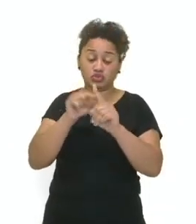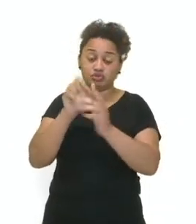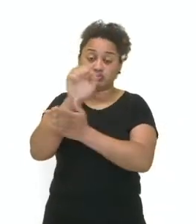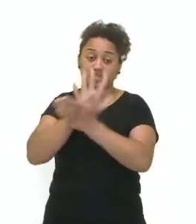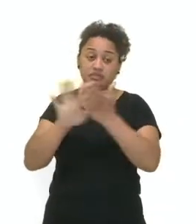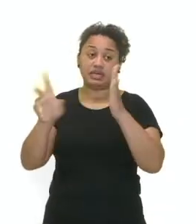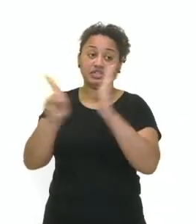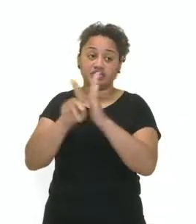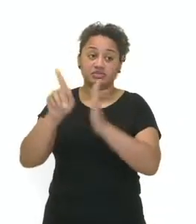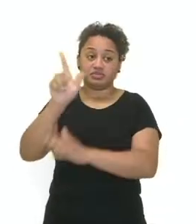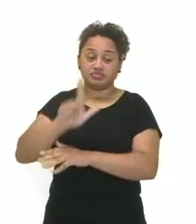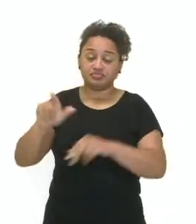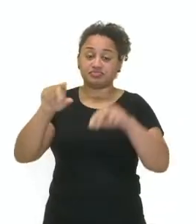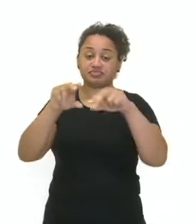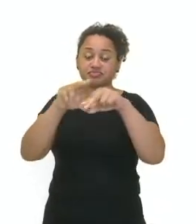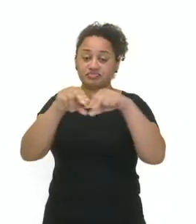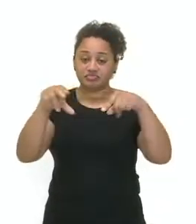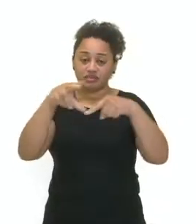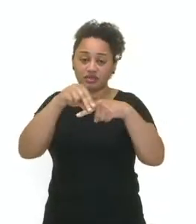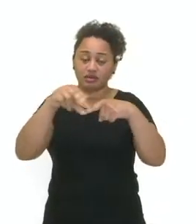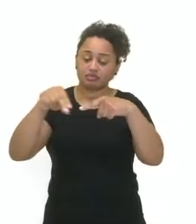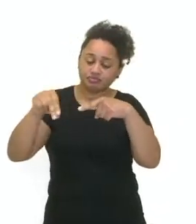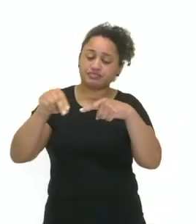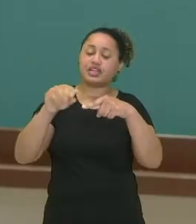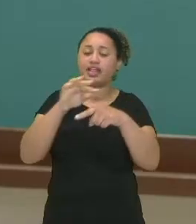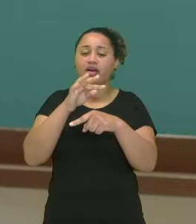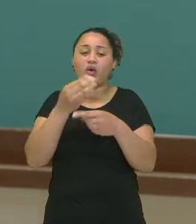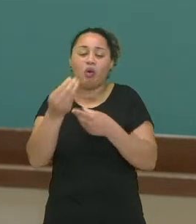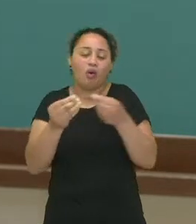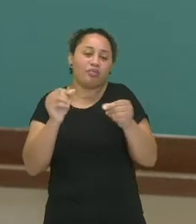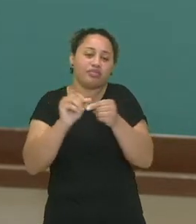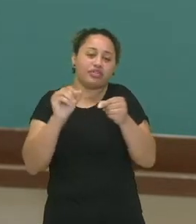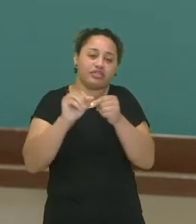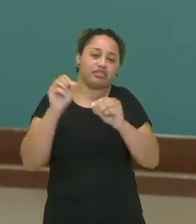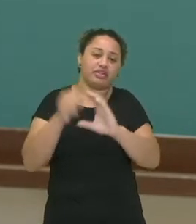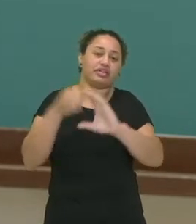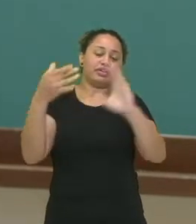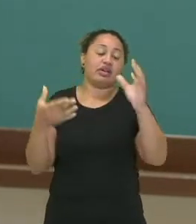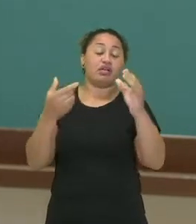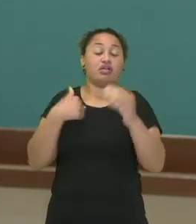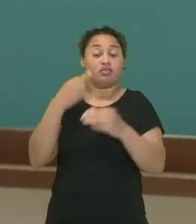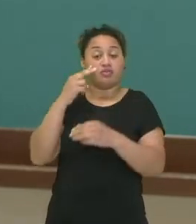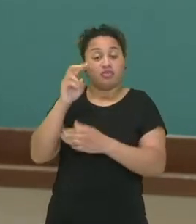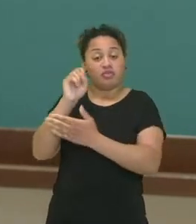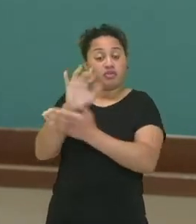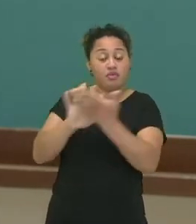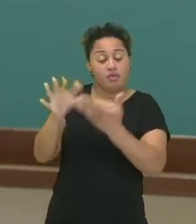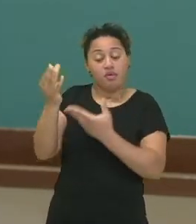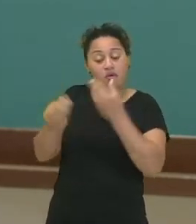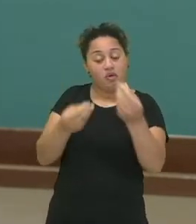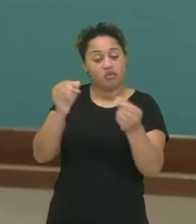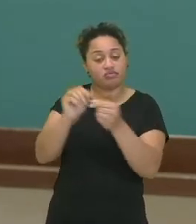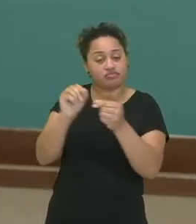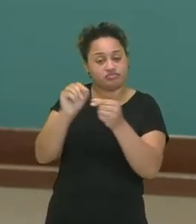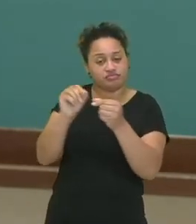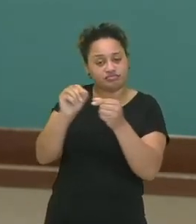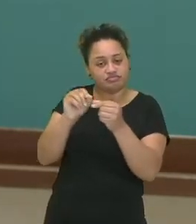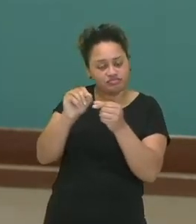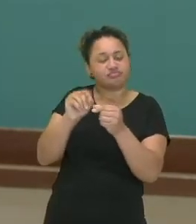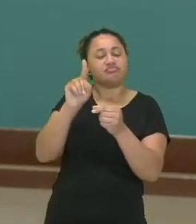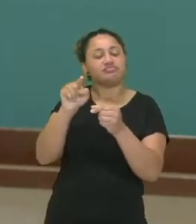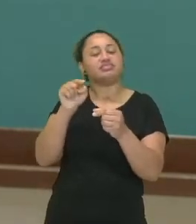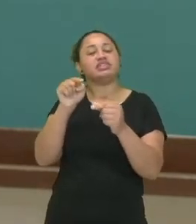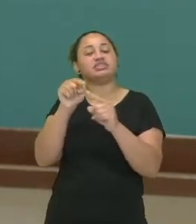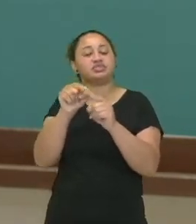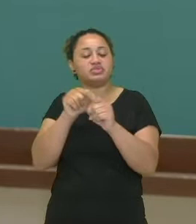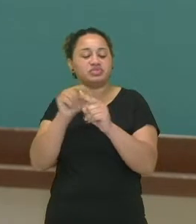cromoxilogravura, suas técnicas e características. Então a gente vai ver um pouquinho as imagens de como se faz uma xilogravura, uma